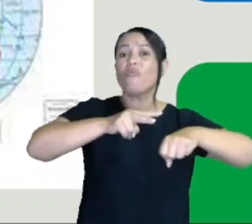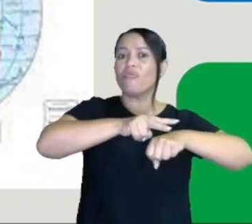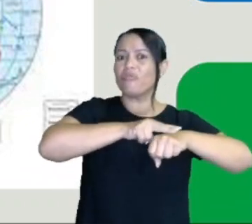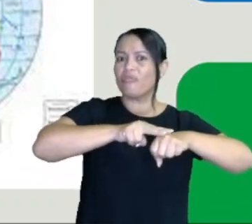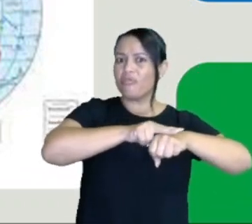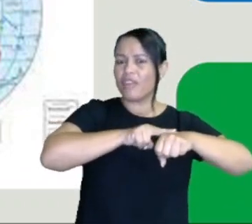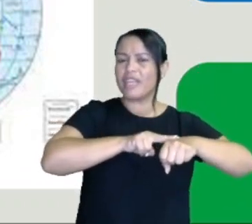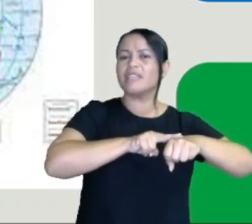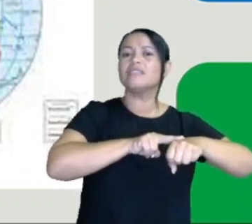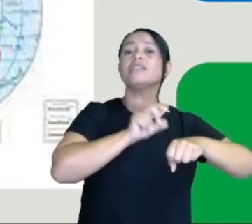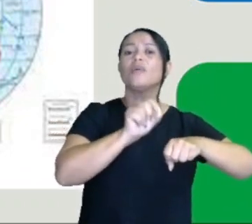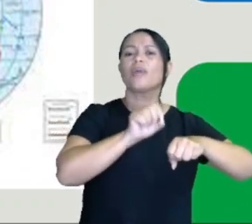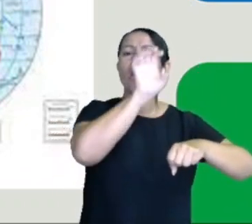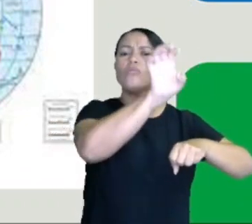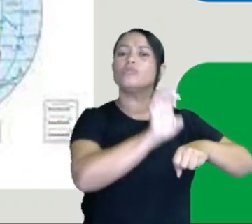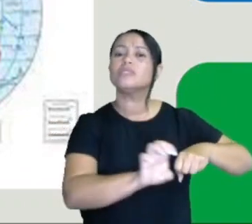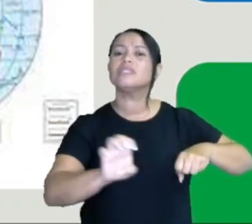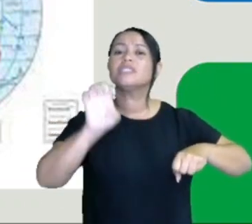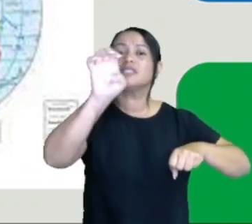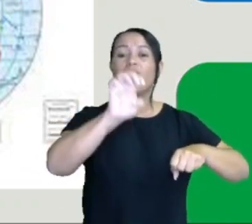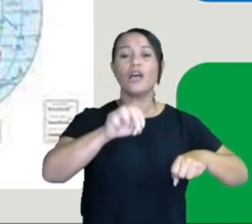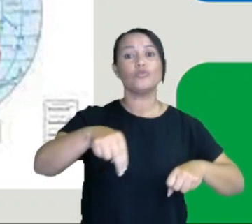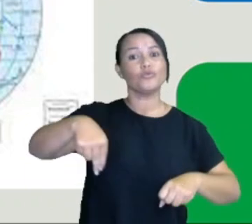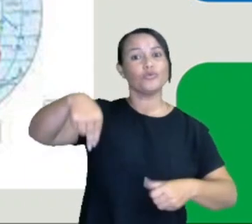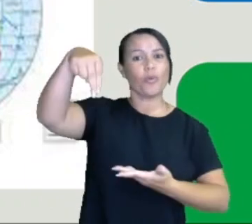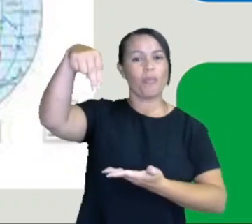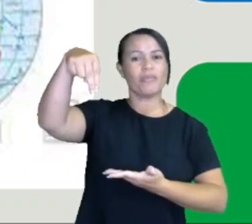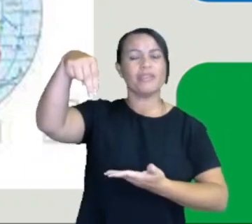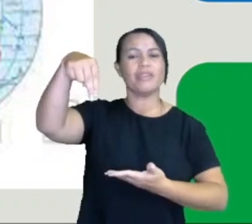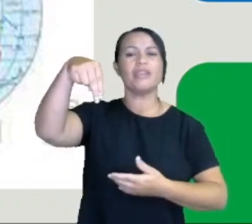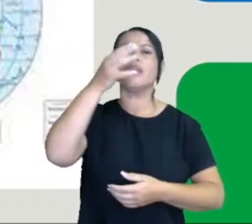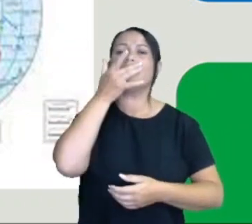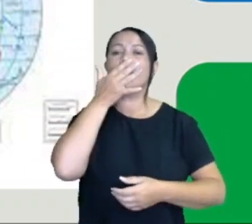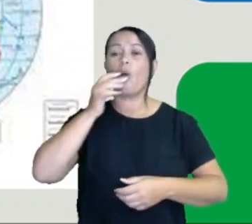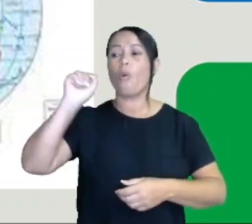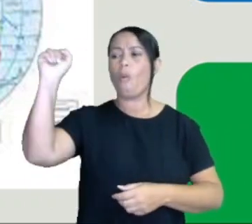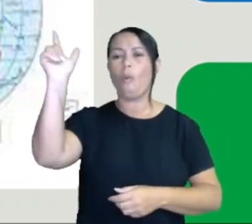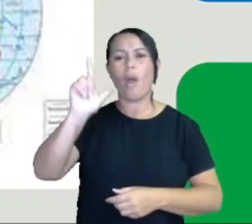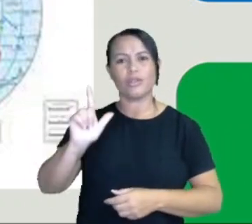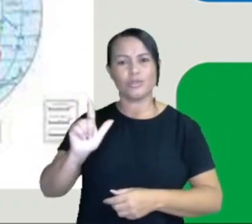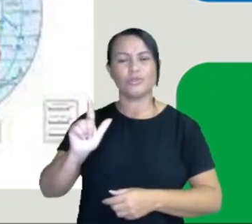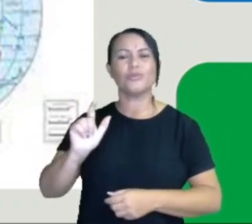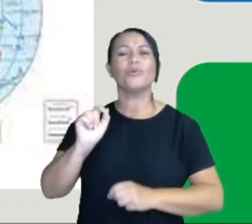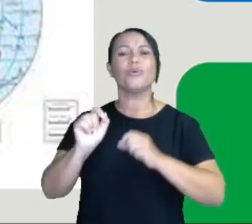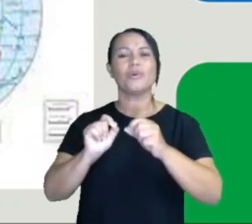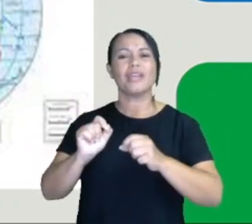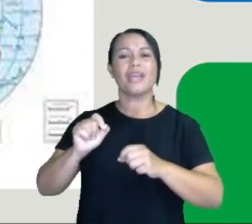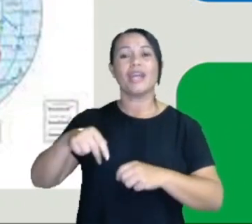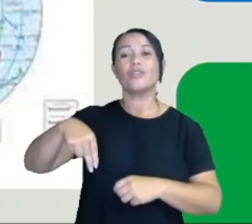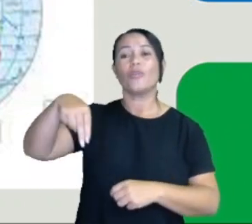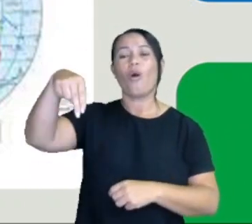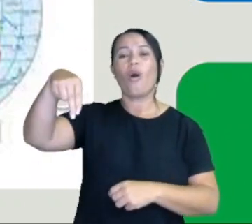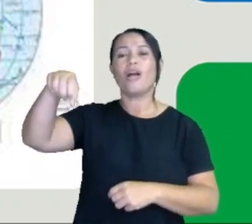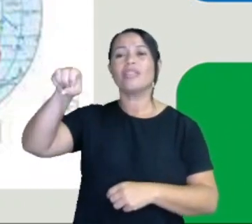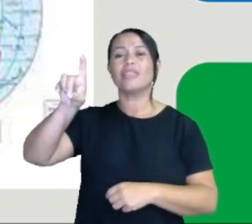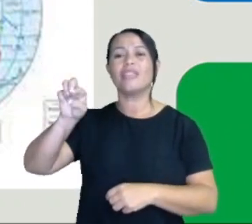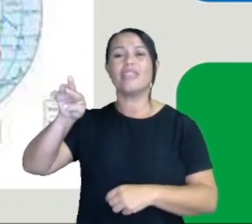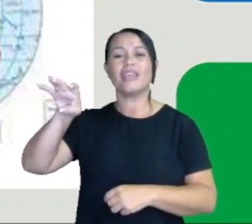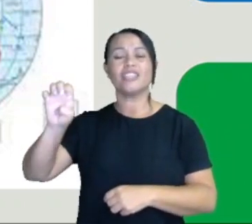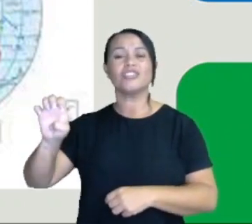verde estão os estados da região norte. Em azul, da região nordeste.